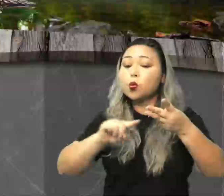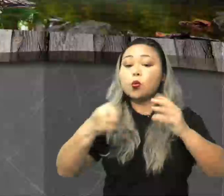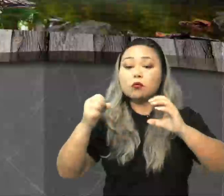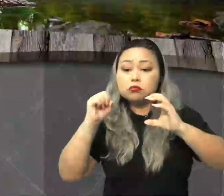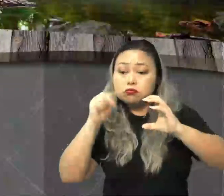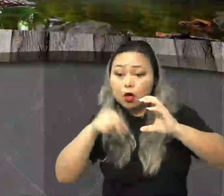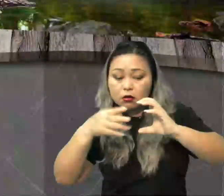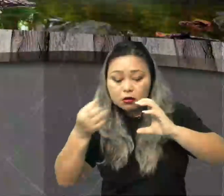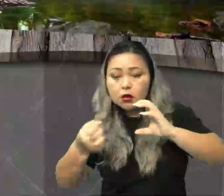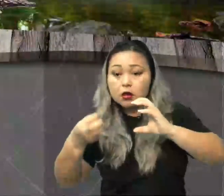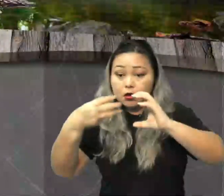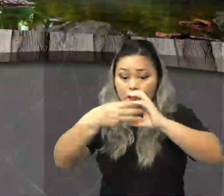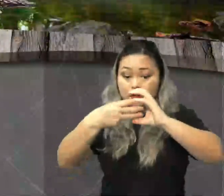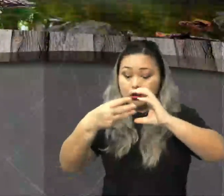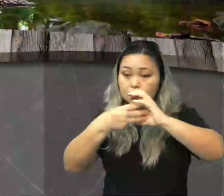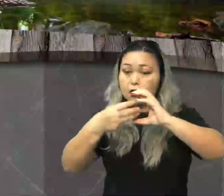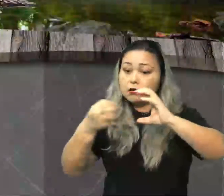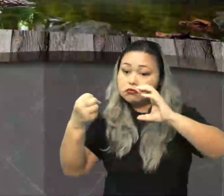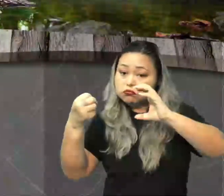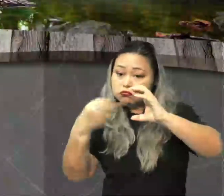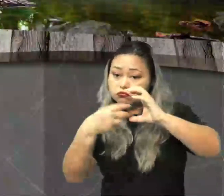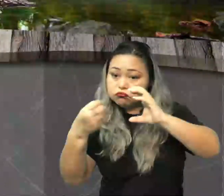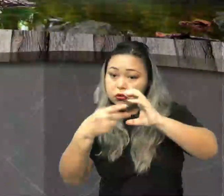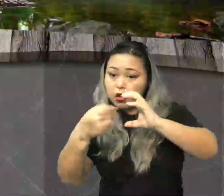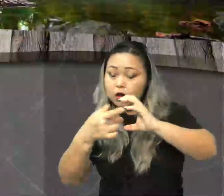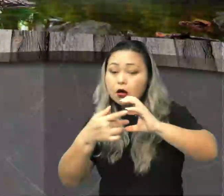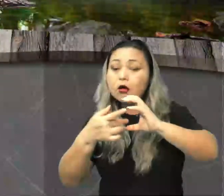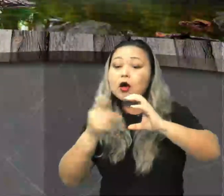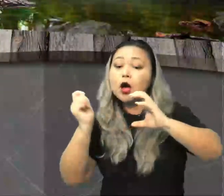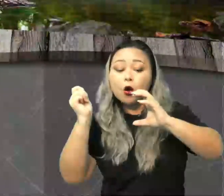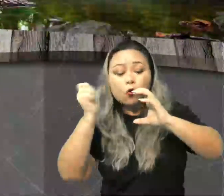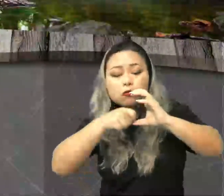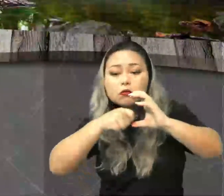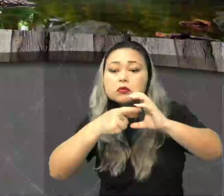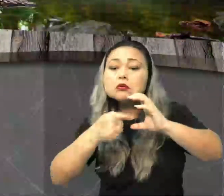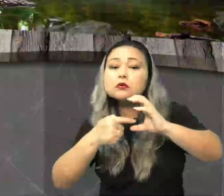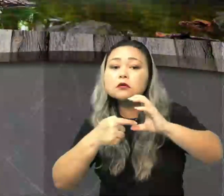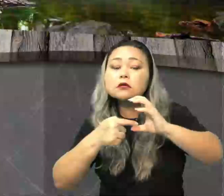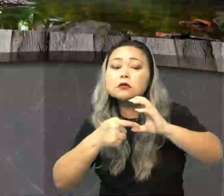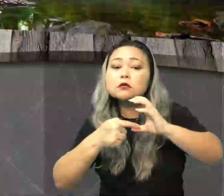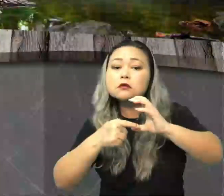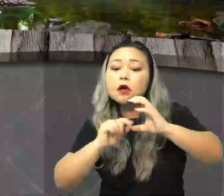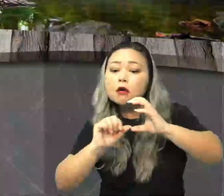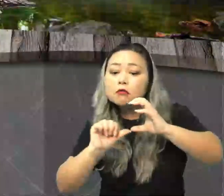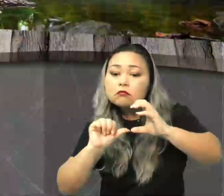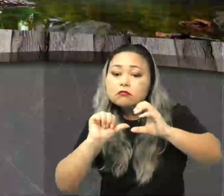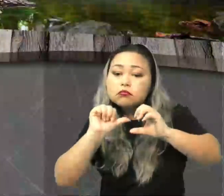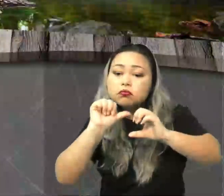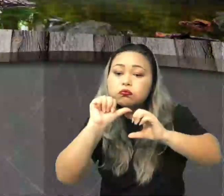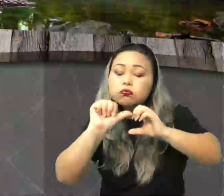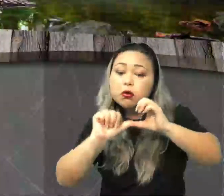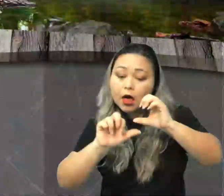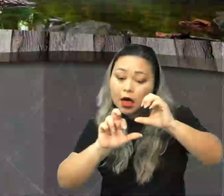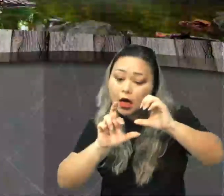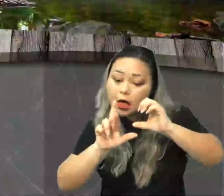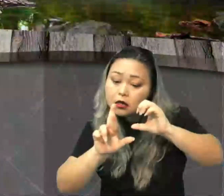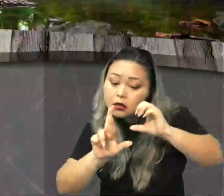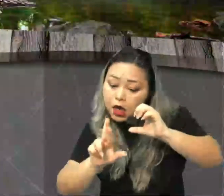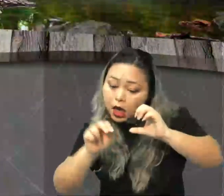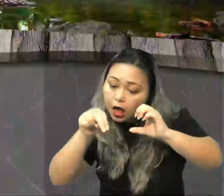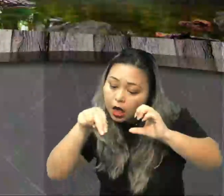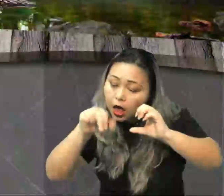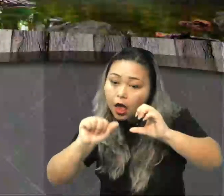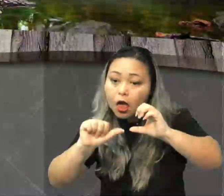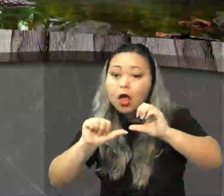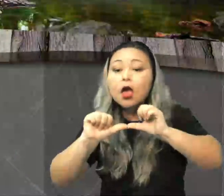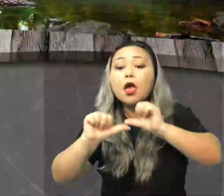ao entrar na célula que está sendo parasitada, consiga, então, transformar esse RNA